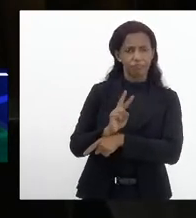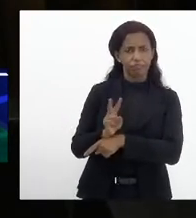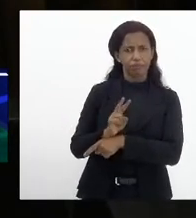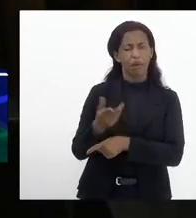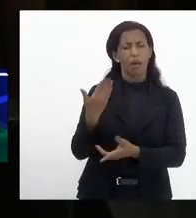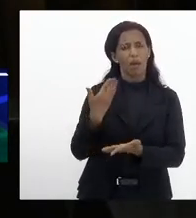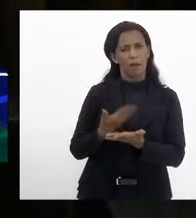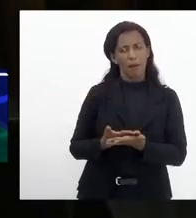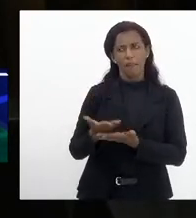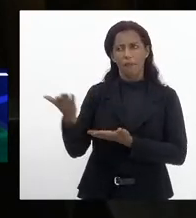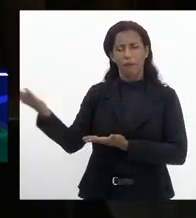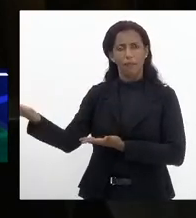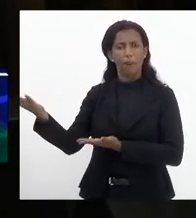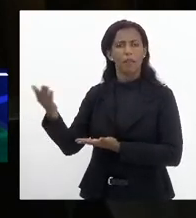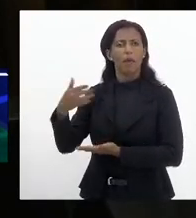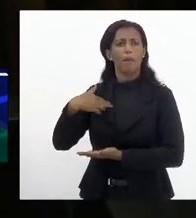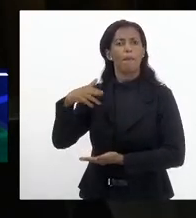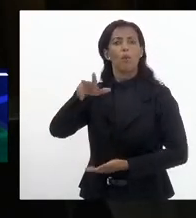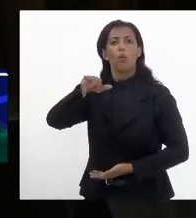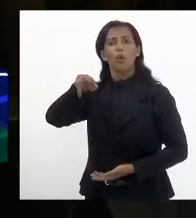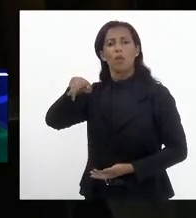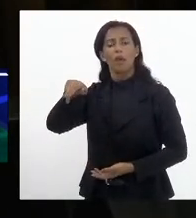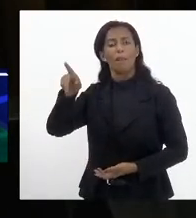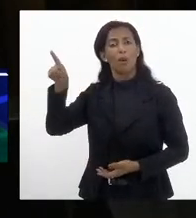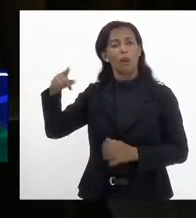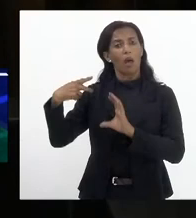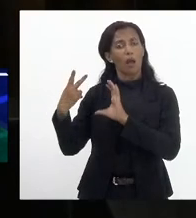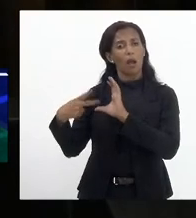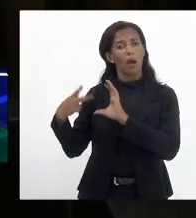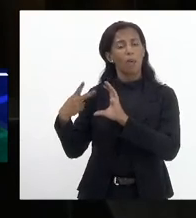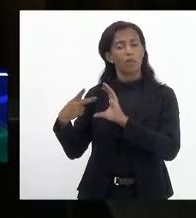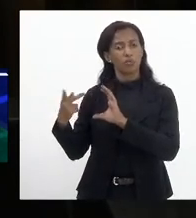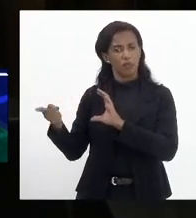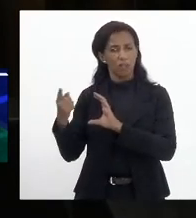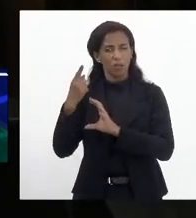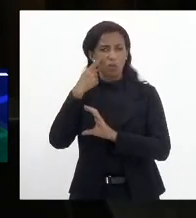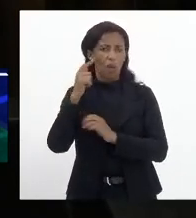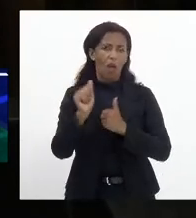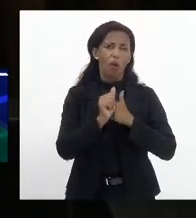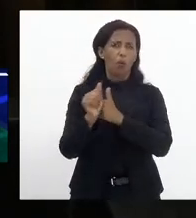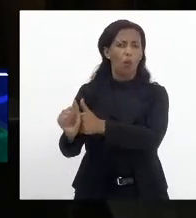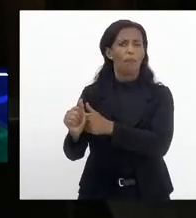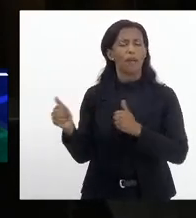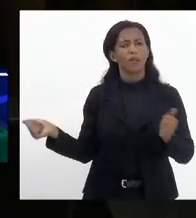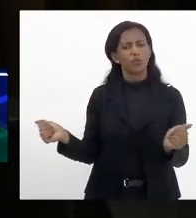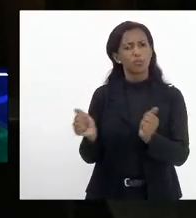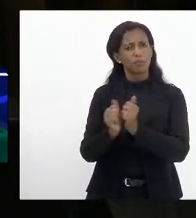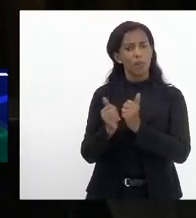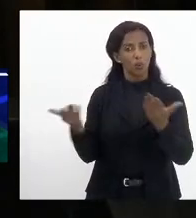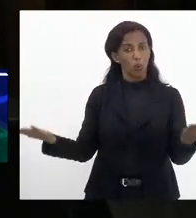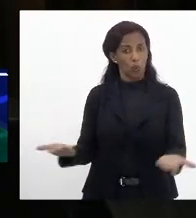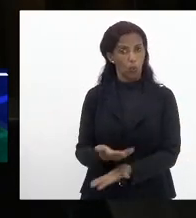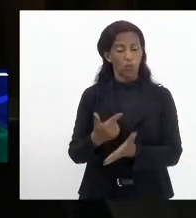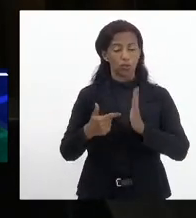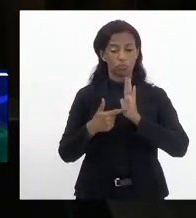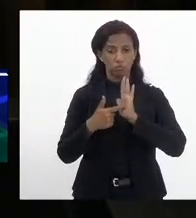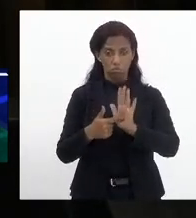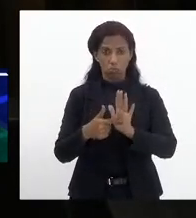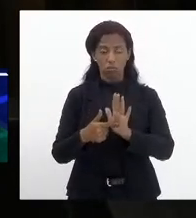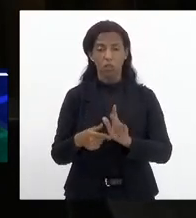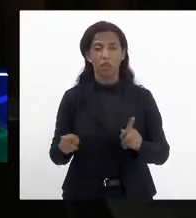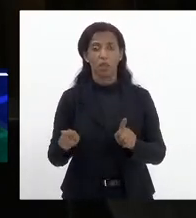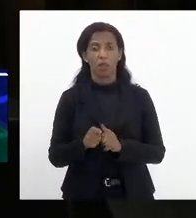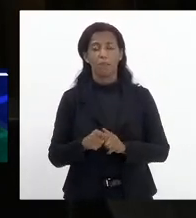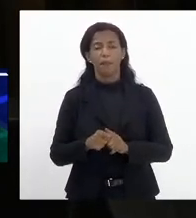Câmara Municipal está fazendo os requerimentos de informação necessário e a gente está acompanhando de perto. Hoje apresentei uma denúncia